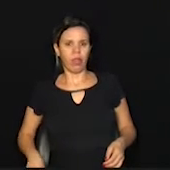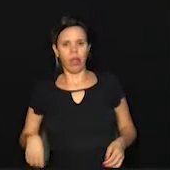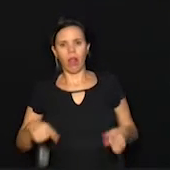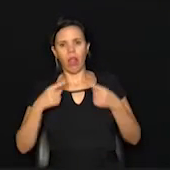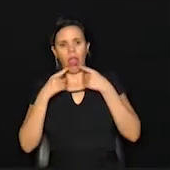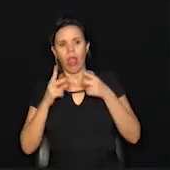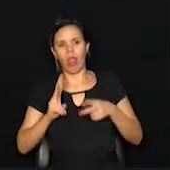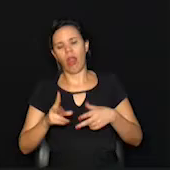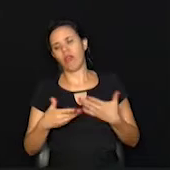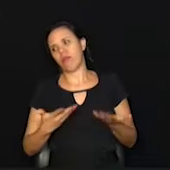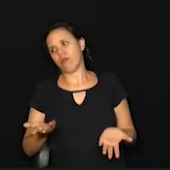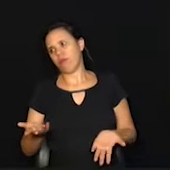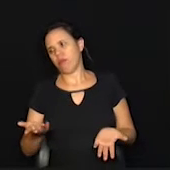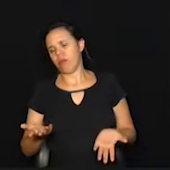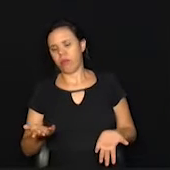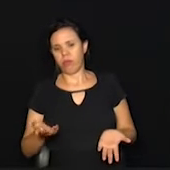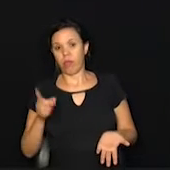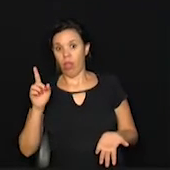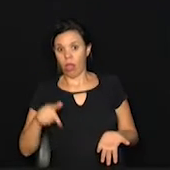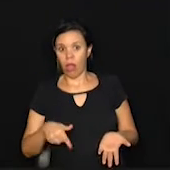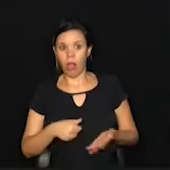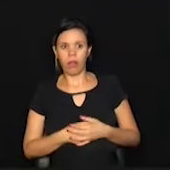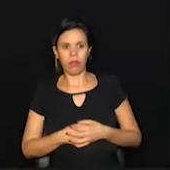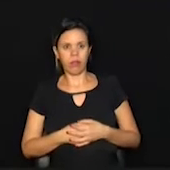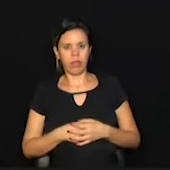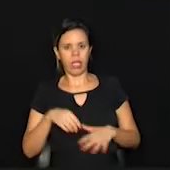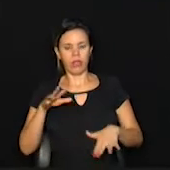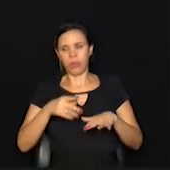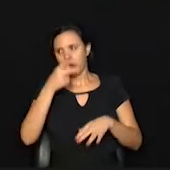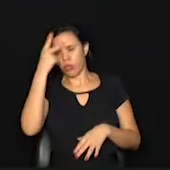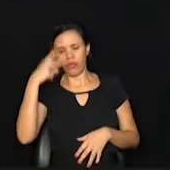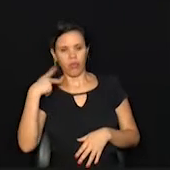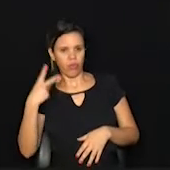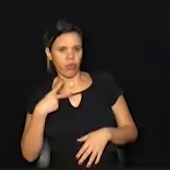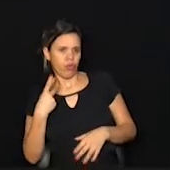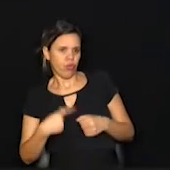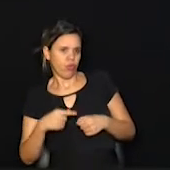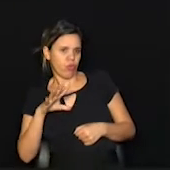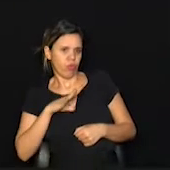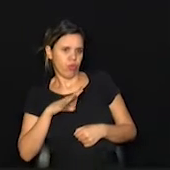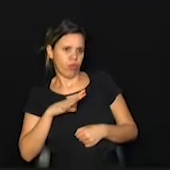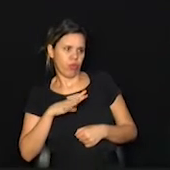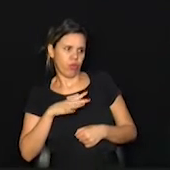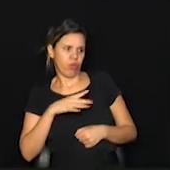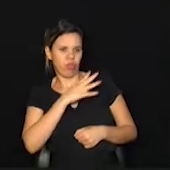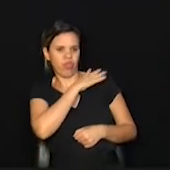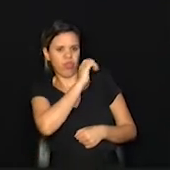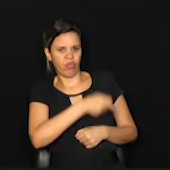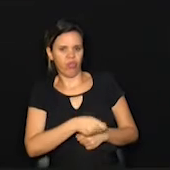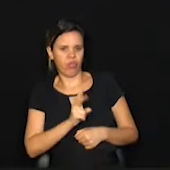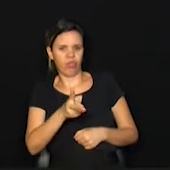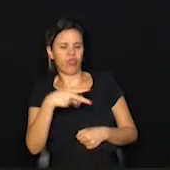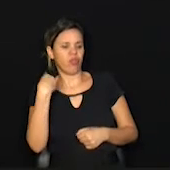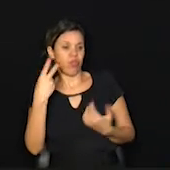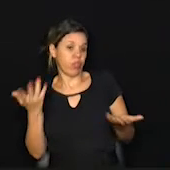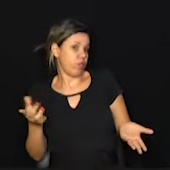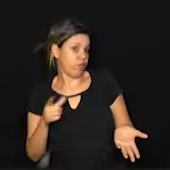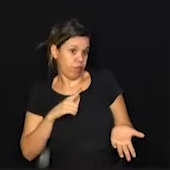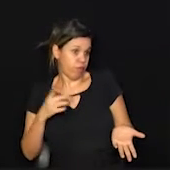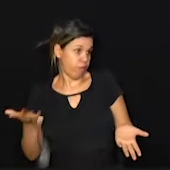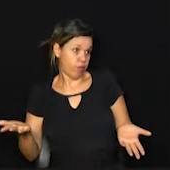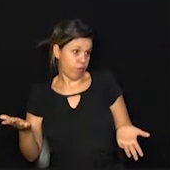Então é isso é um elemento que às vezes o cara que a vereador no município de uma ditadura e continuar tendo Vereador